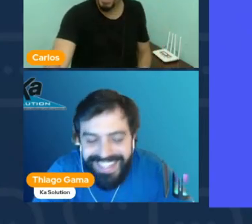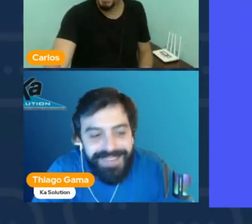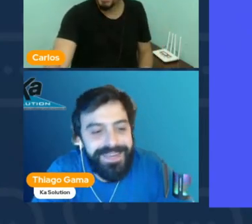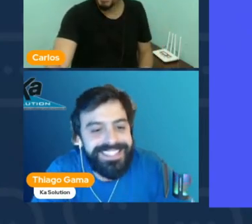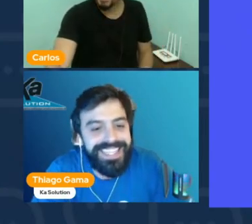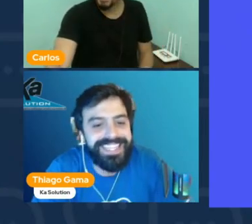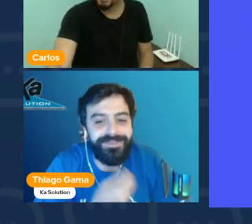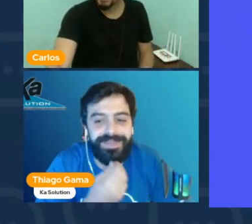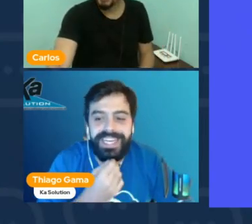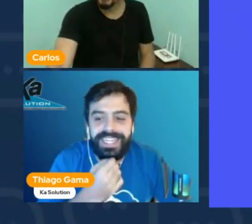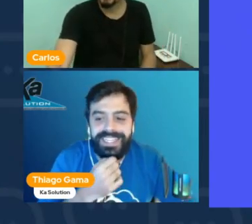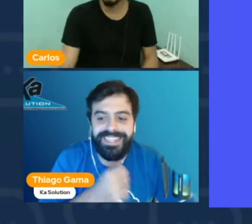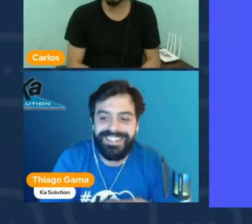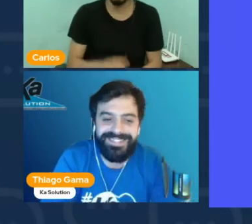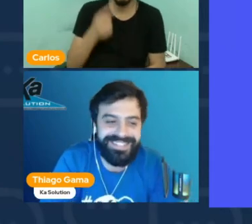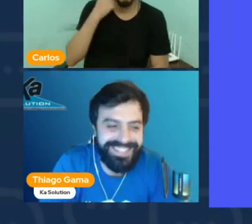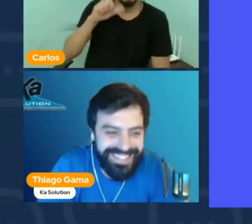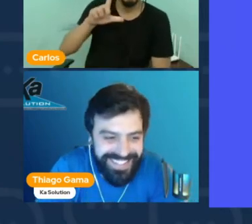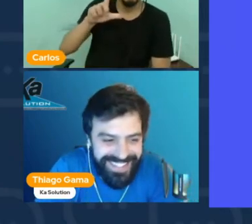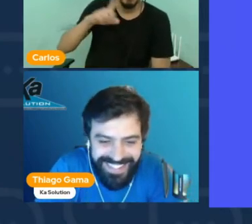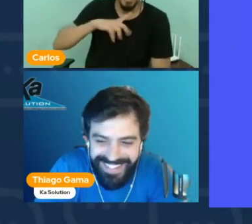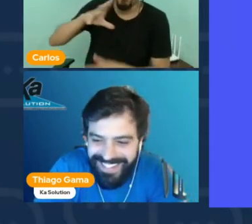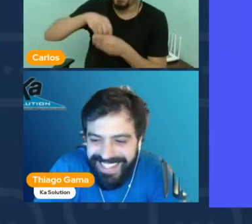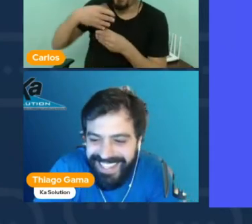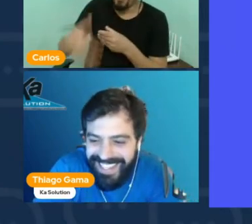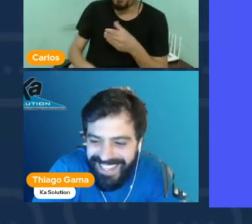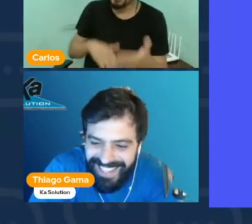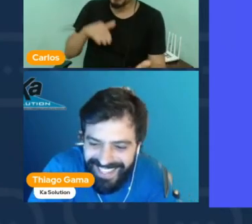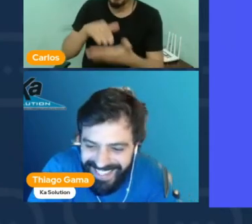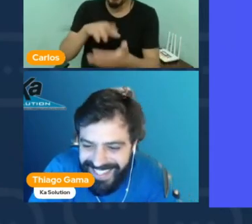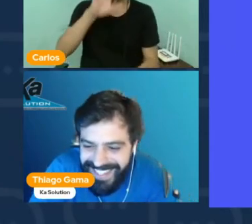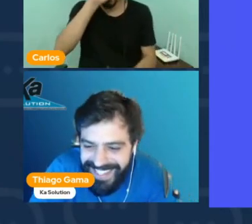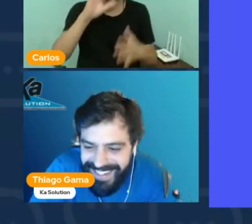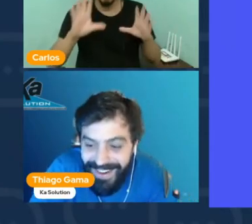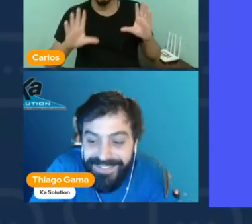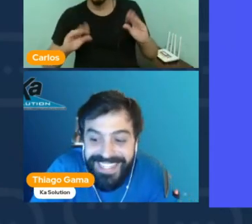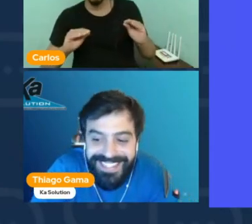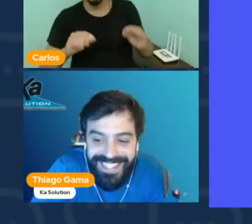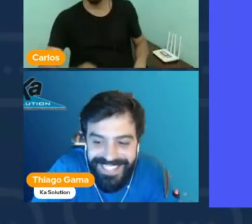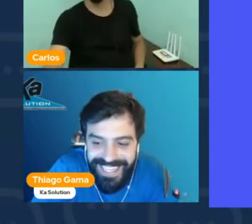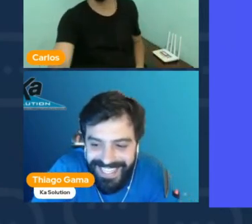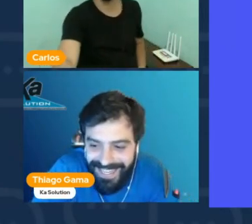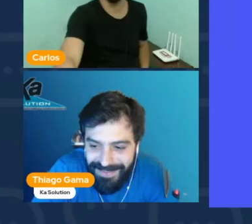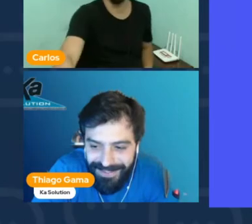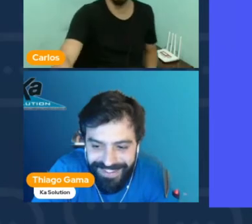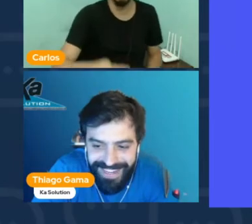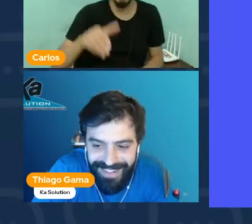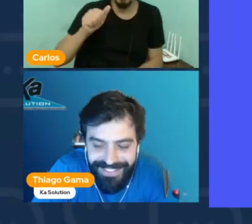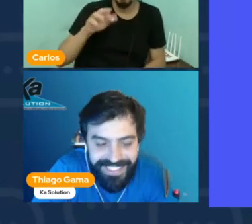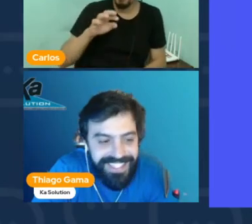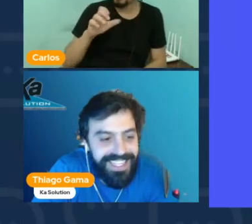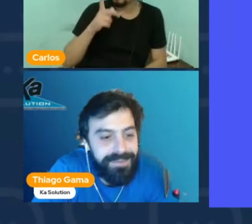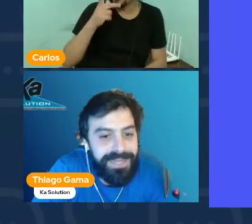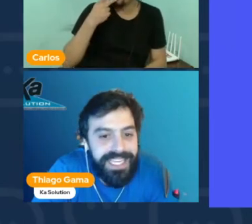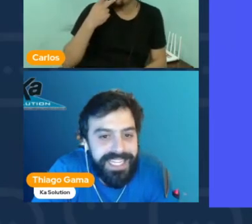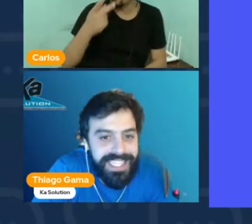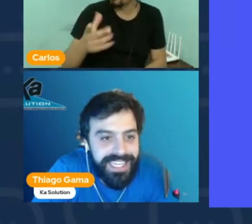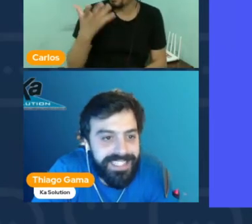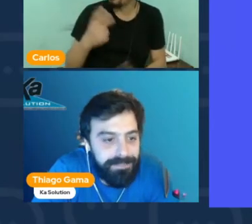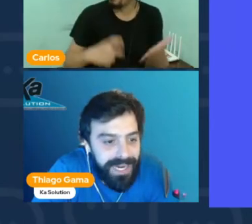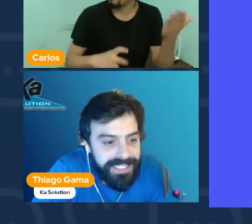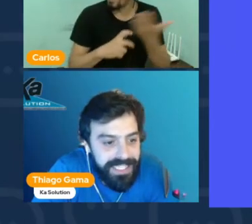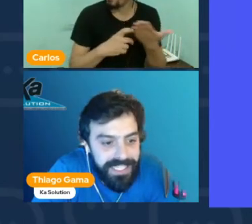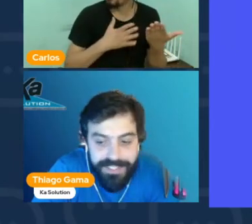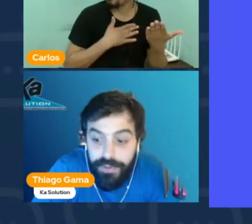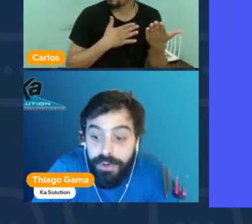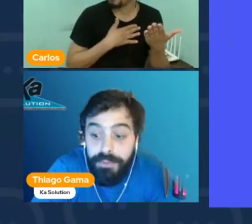Não é? Mas, Leandro, Tem conteúdo, tem conteúdo. O conteúdo realmente é bom. Ó, o Muito Marcelo bom. já quer o meu voucher. Brincadeiras